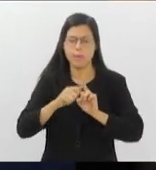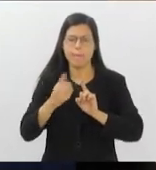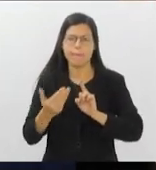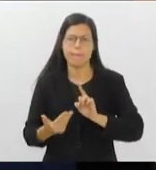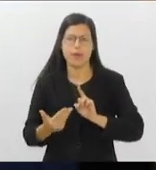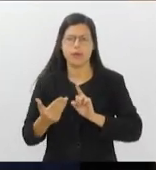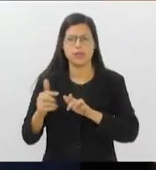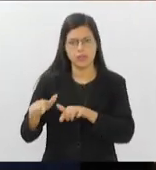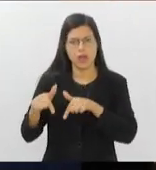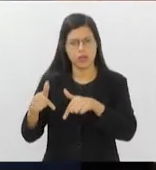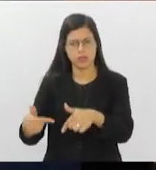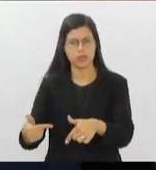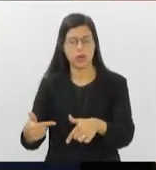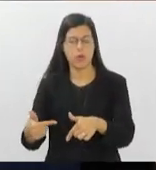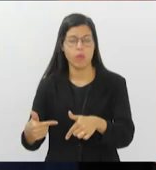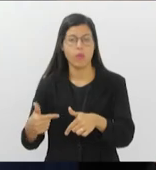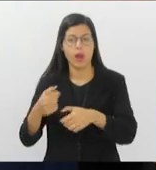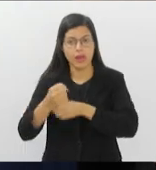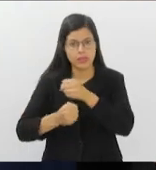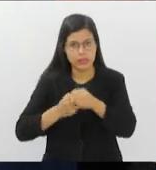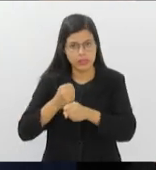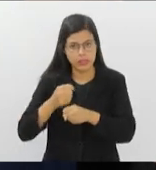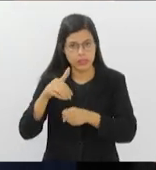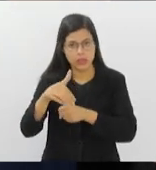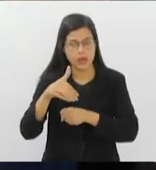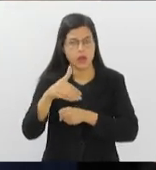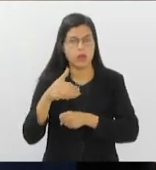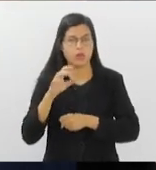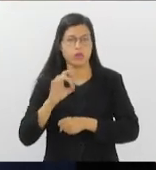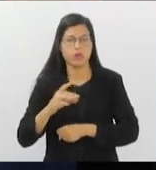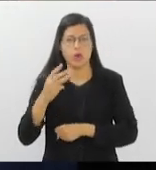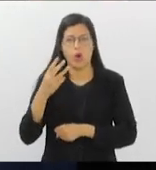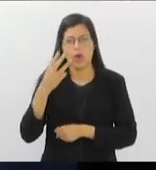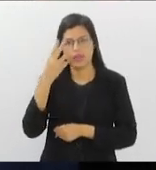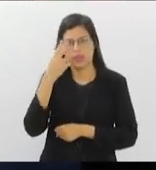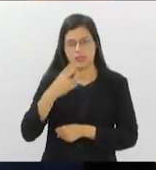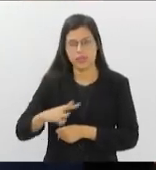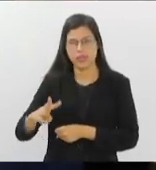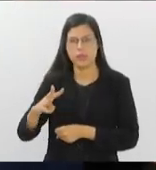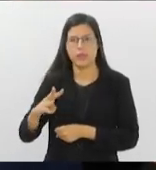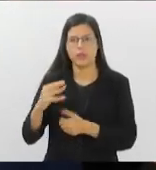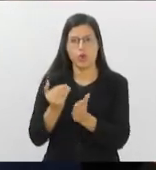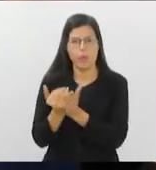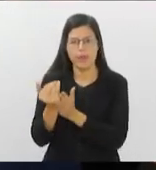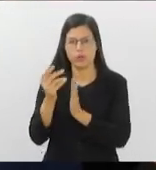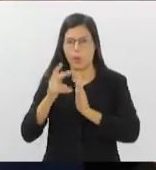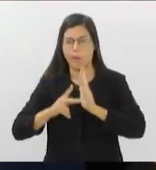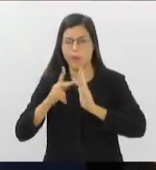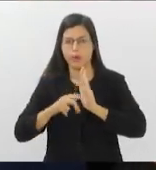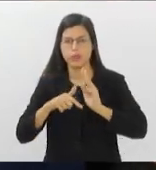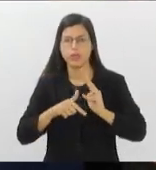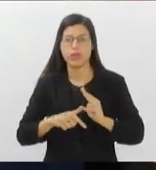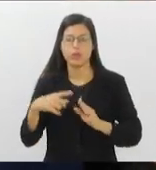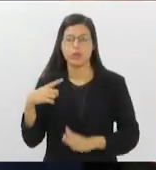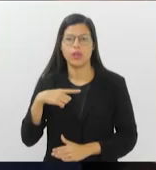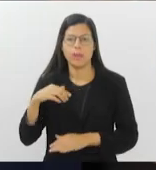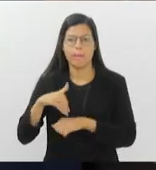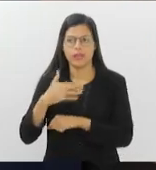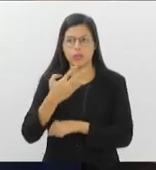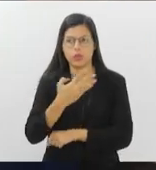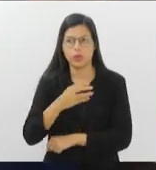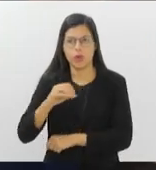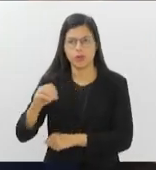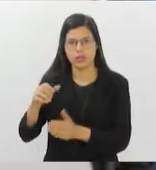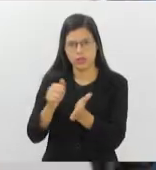da operação e esse ano, somente nas 3 semanas desde o start, a gente já teve mais de